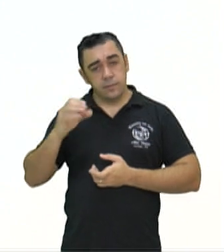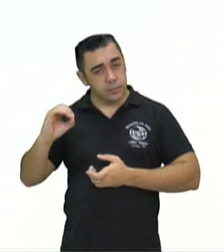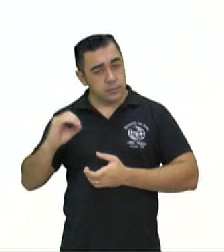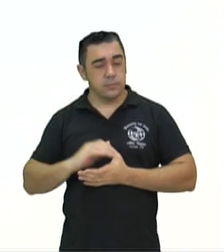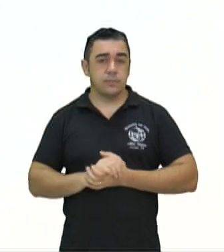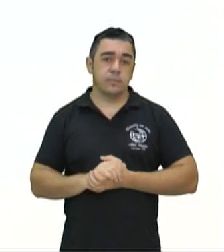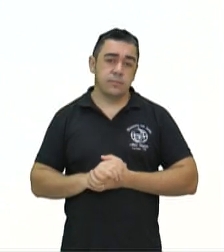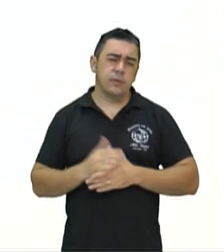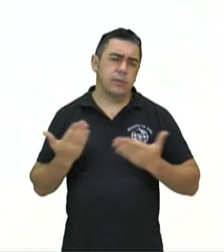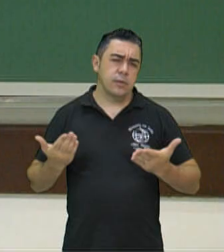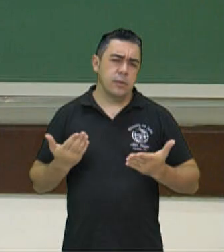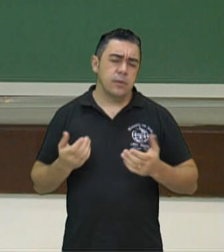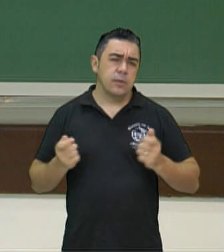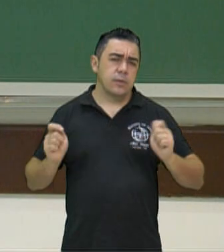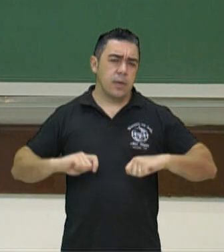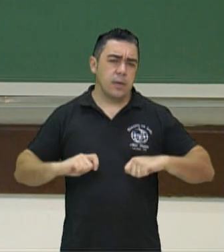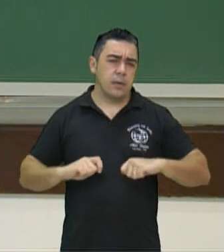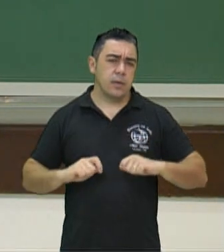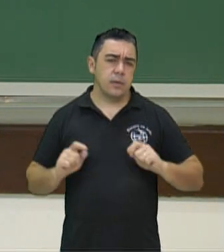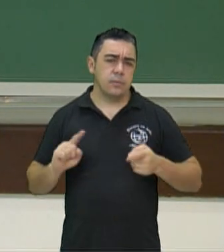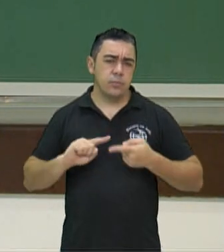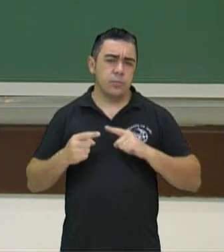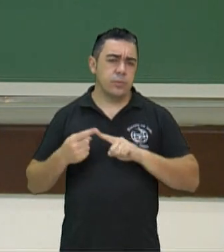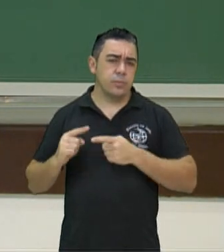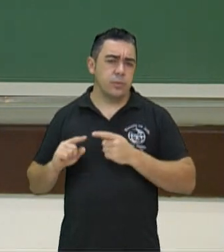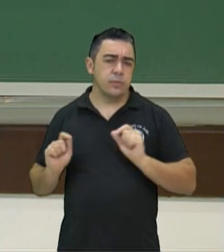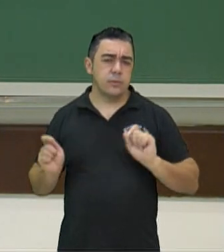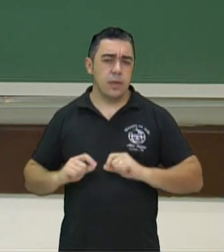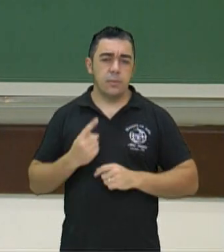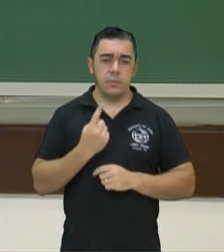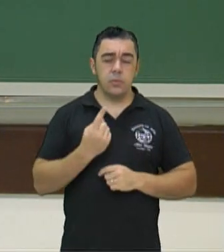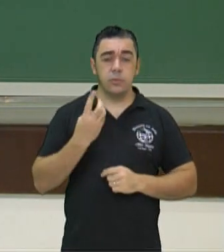1.320. Então, quantas possibilidades eu tenho?